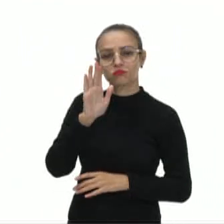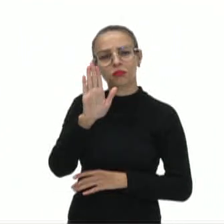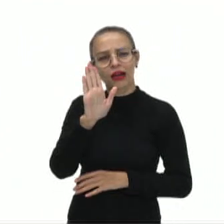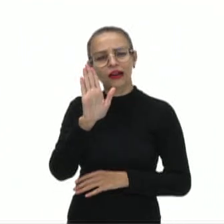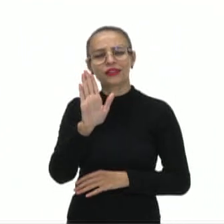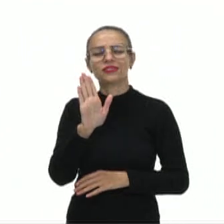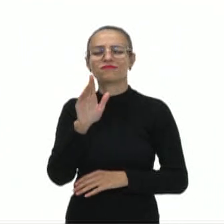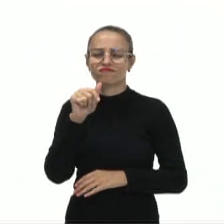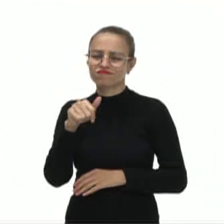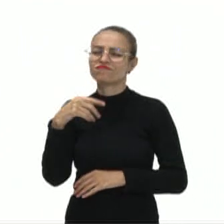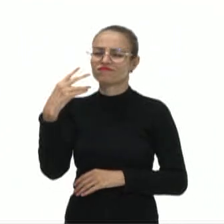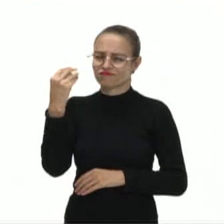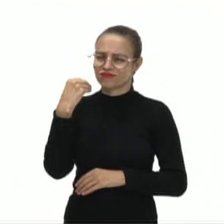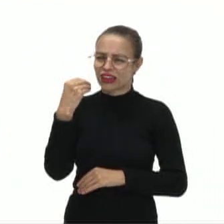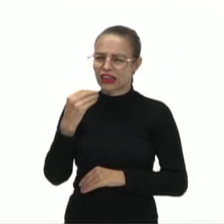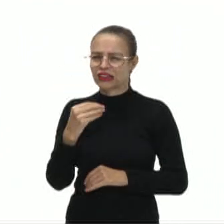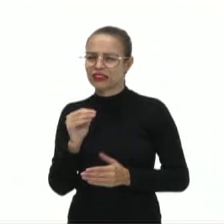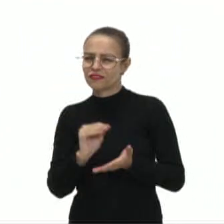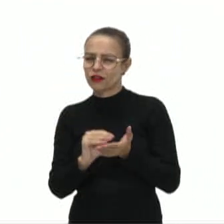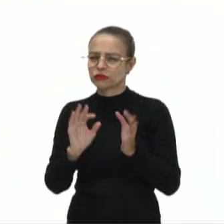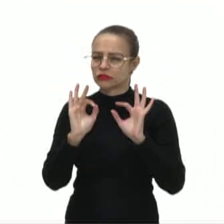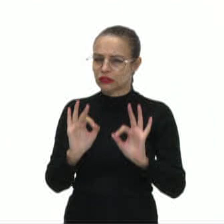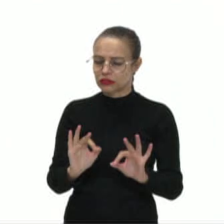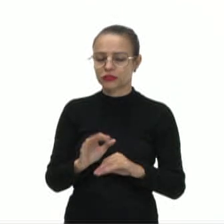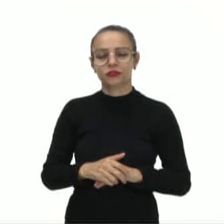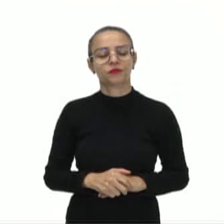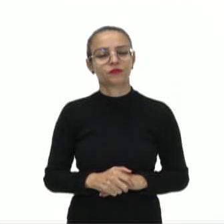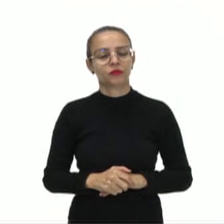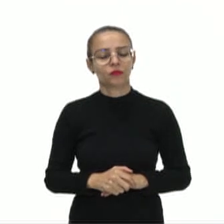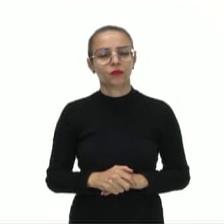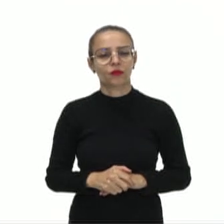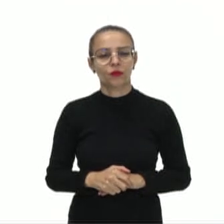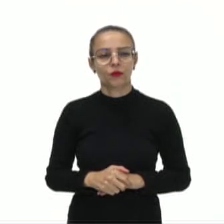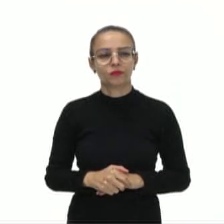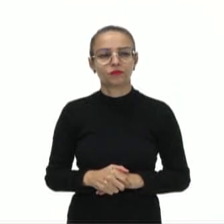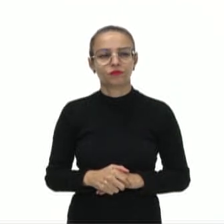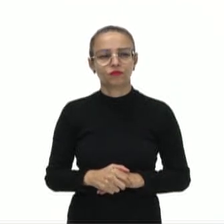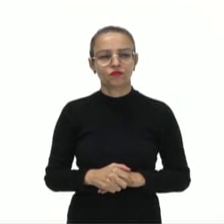de fragilidade e de incerteza. Manuel Bandeira.